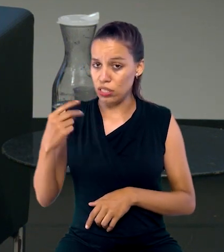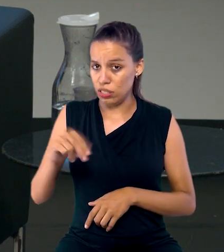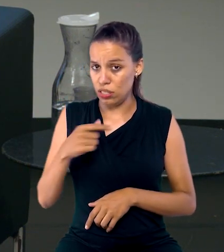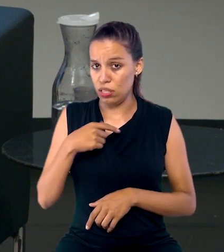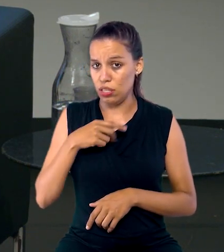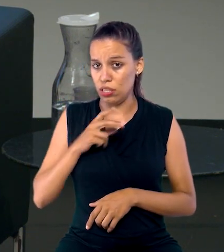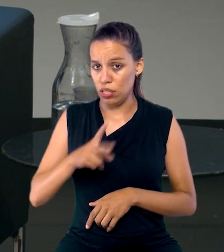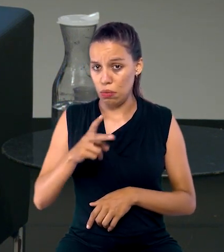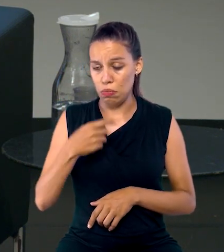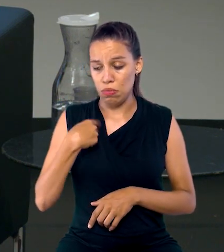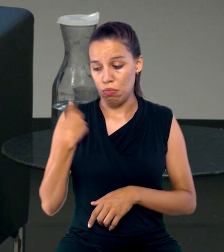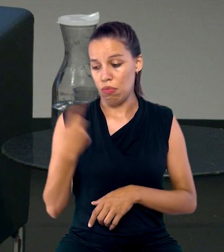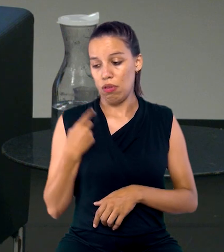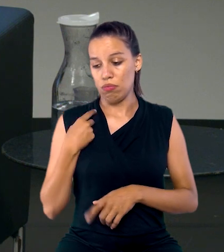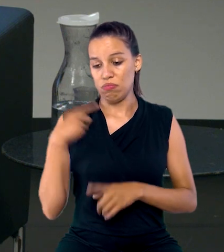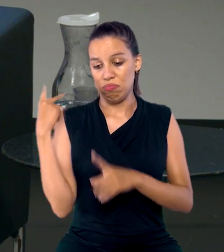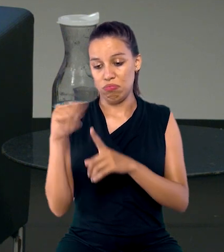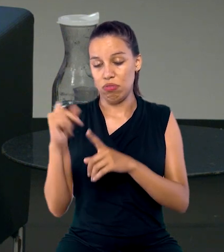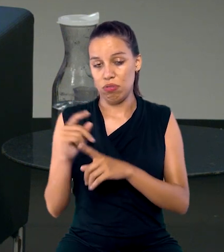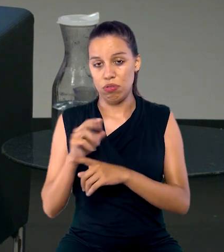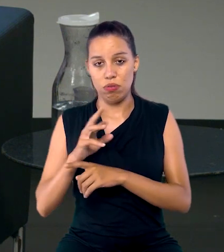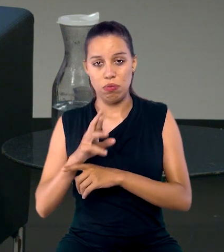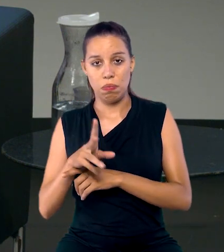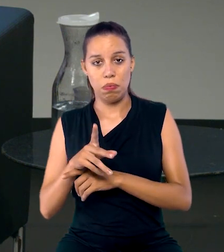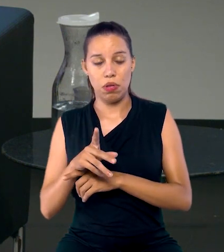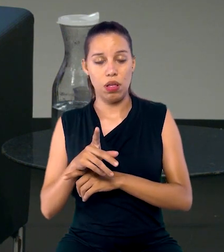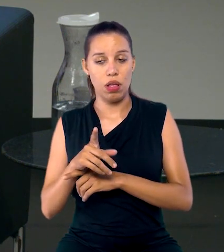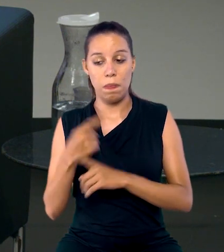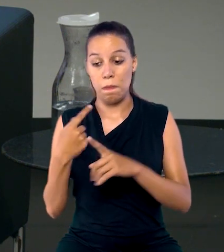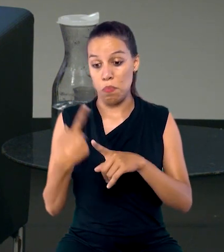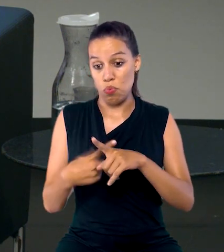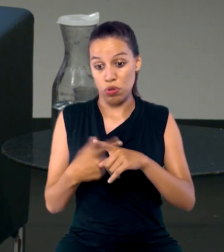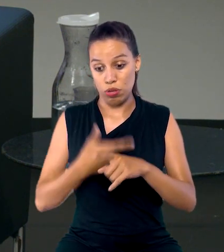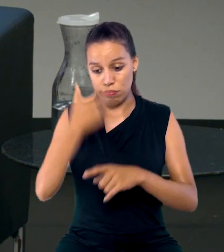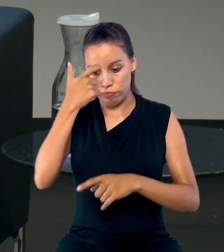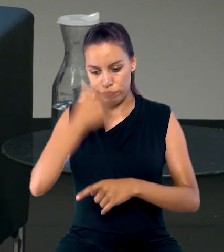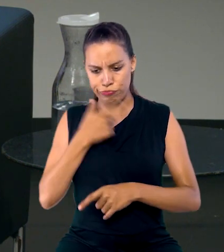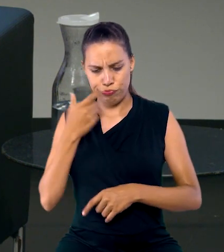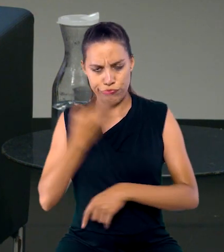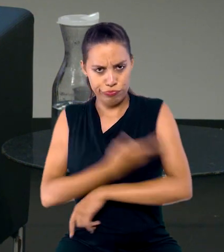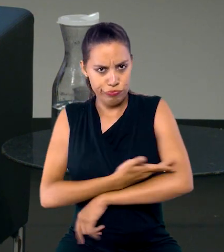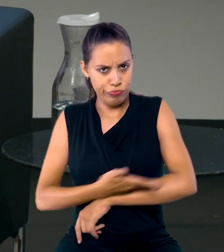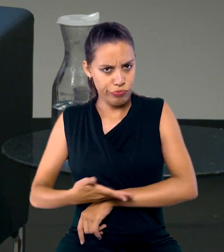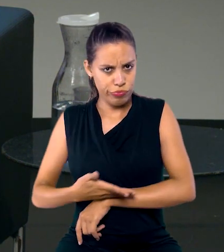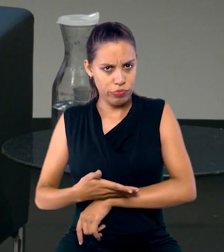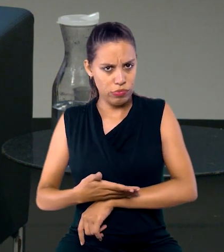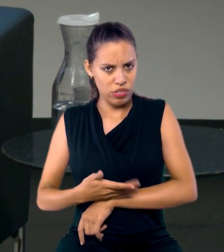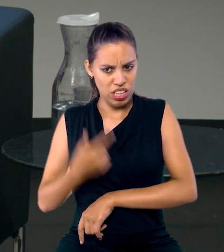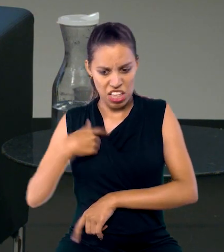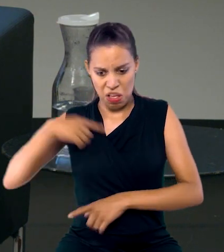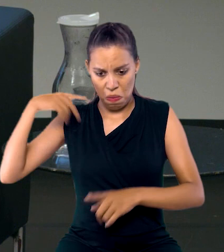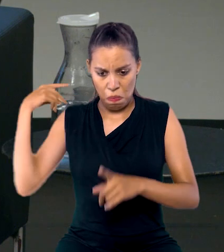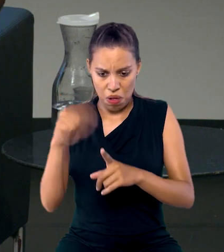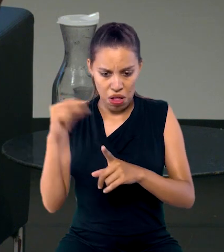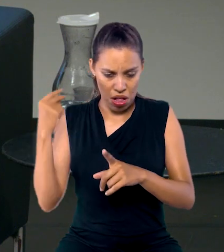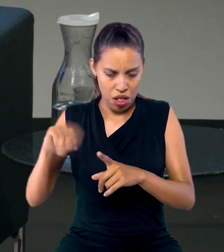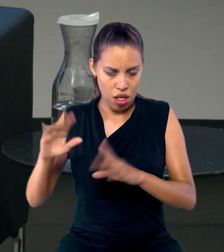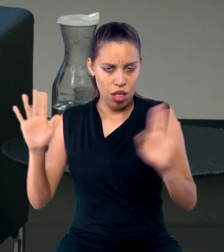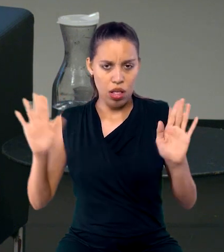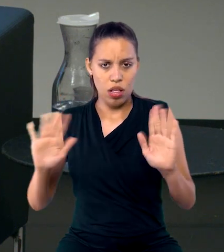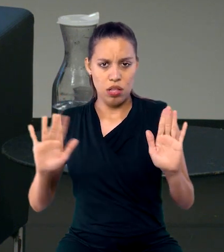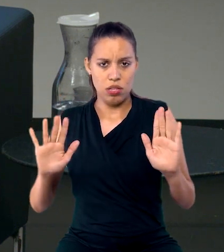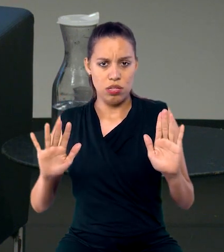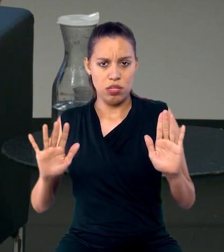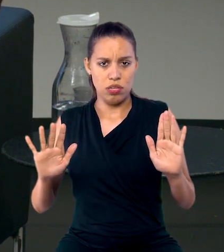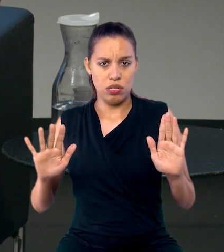sem ser violento, pela própria condição de ser branco nesse país. Eu não sou